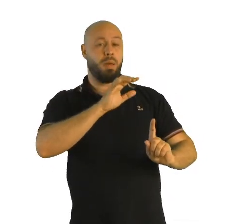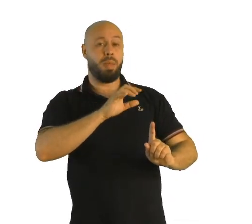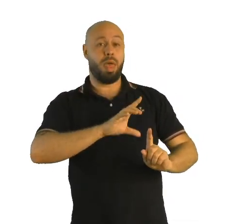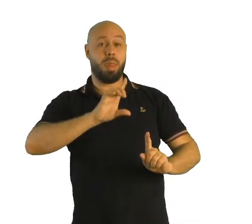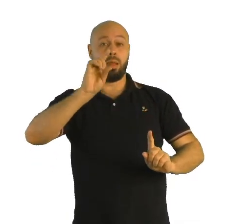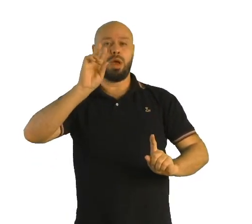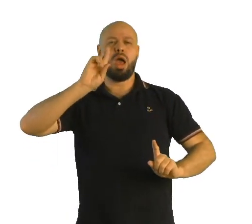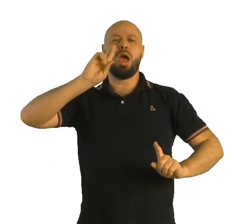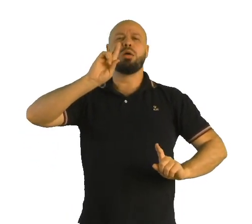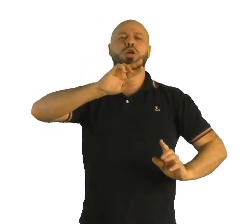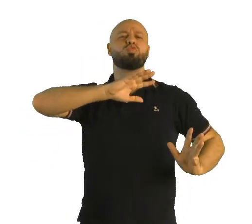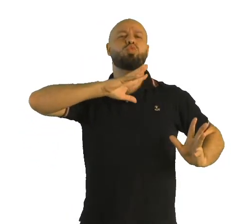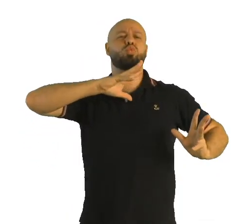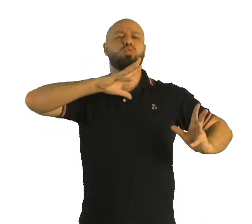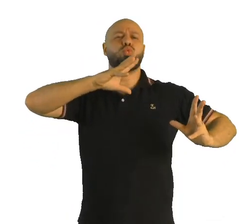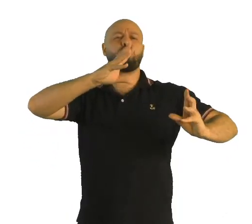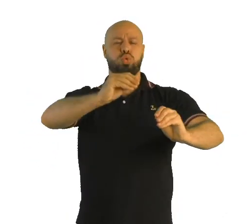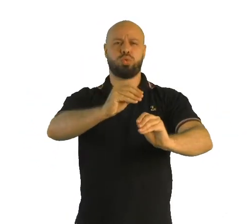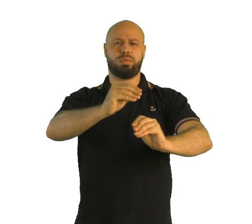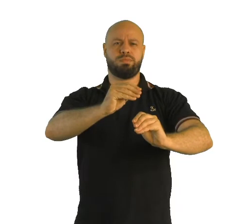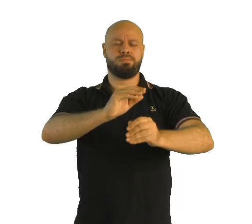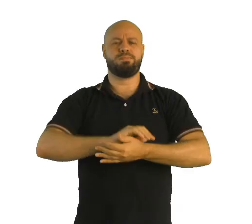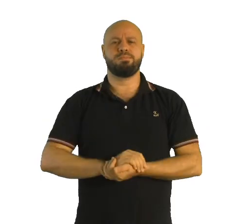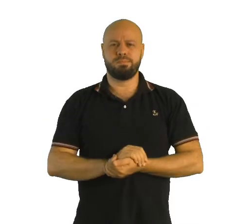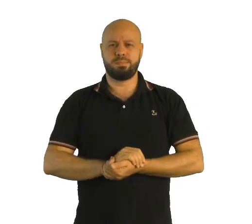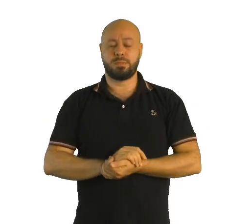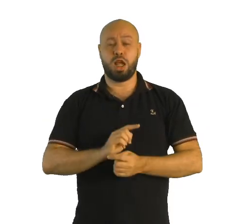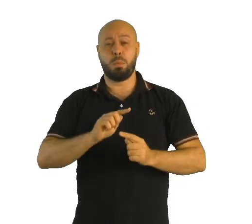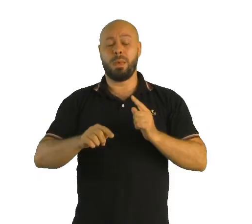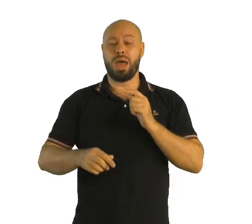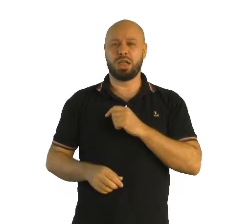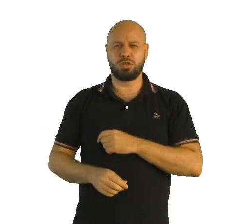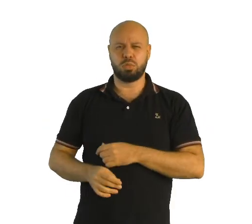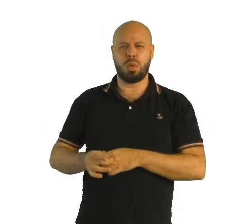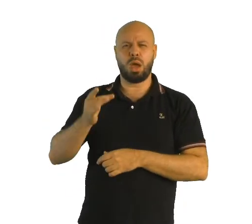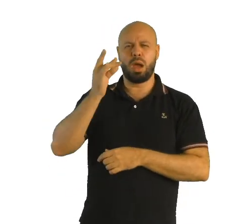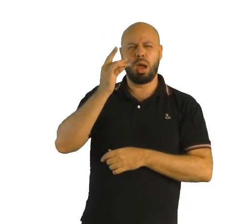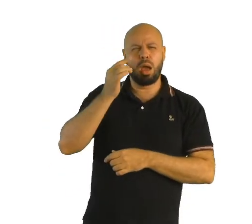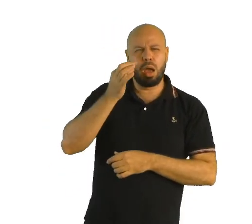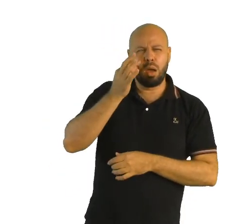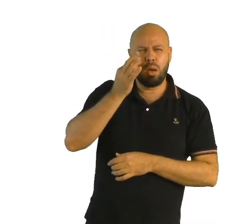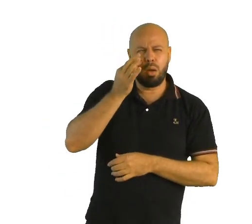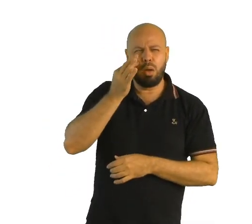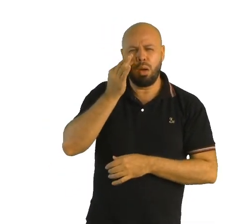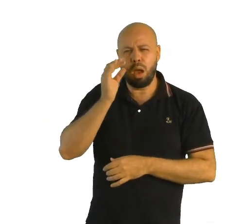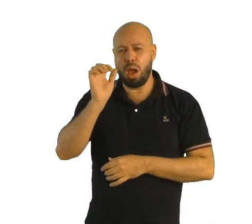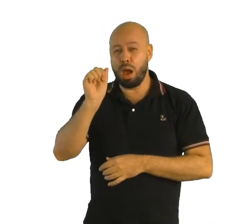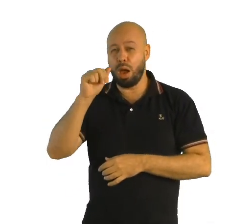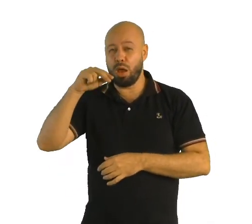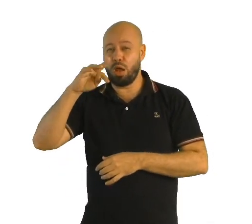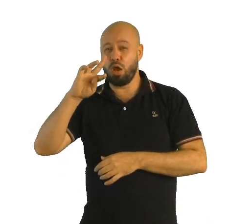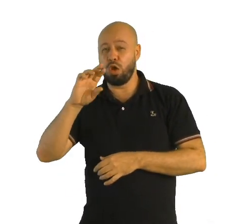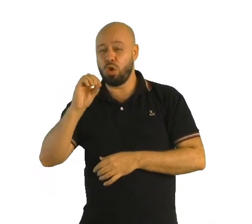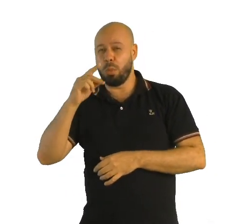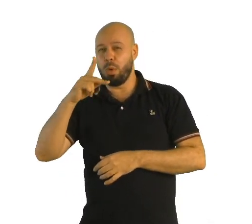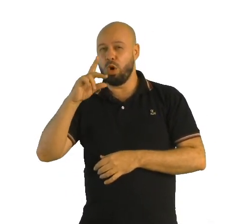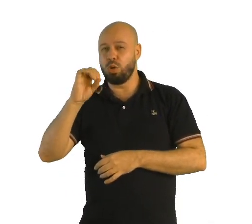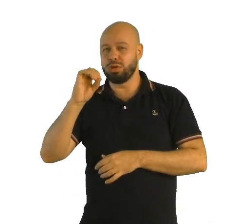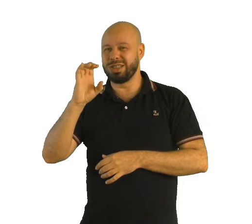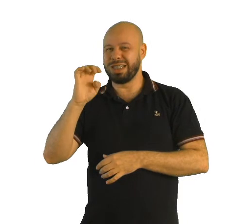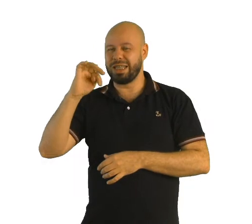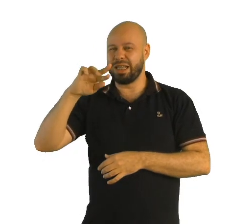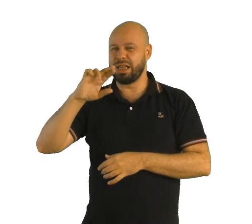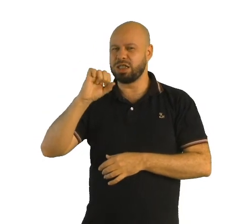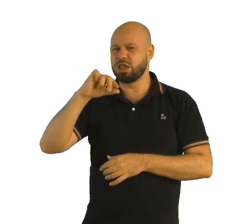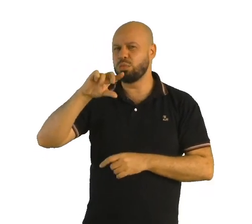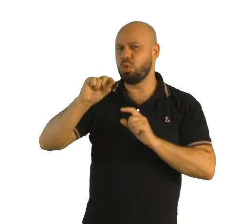de todas as coisas. Já no antropocentrismo, é o homem que vai ocupar esse lugar. Então, o Renascimento